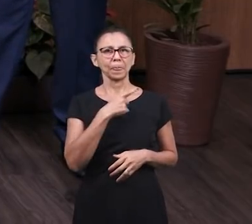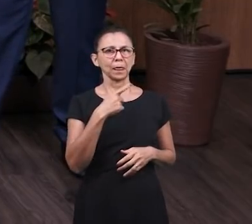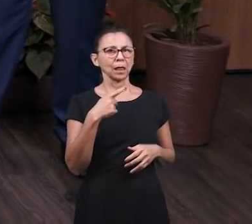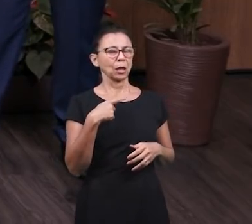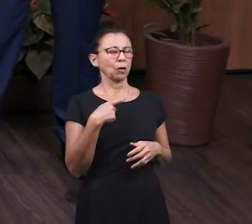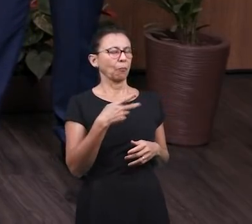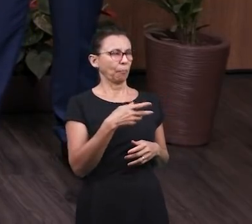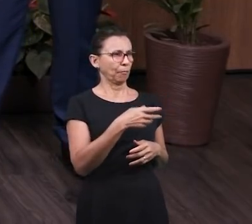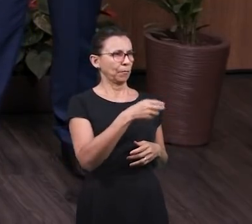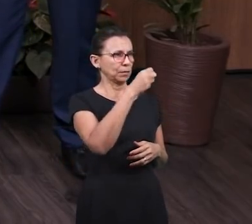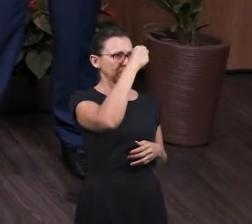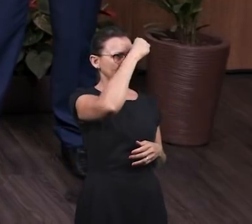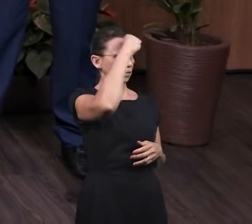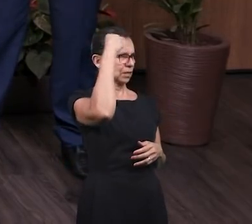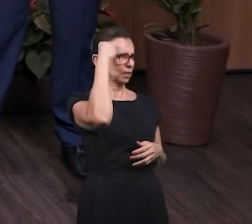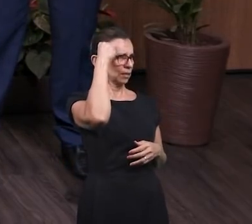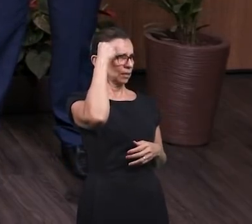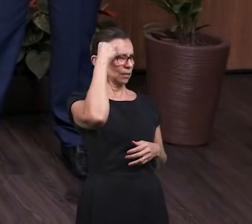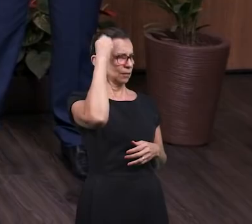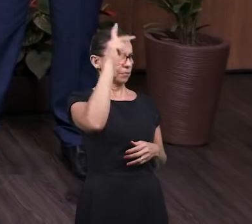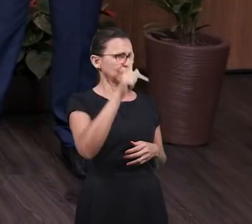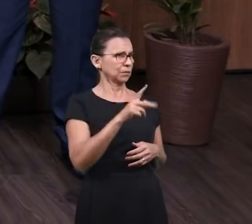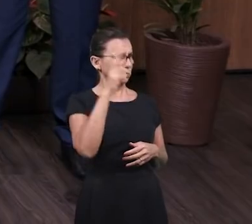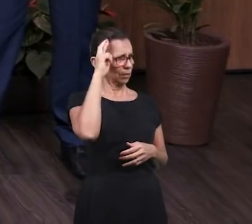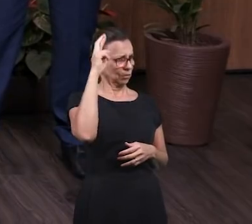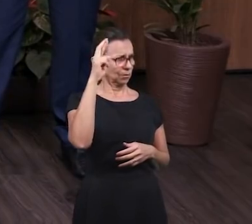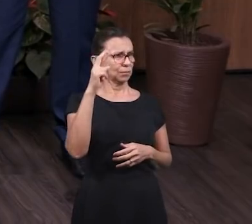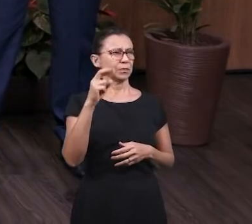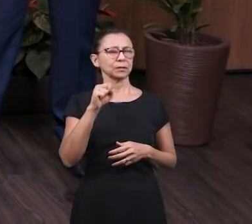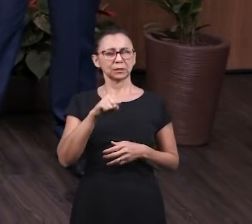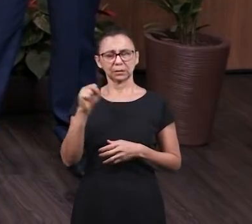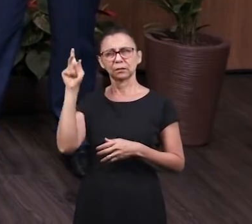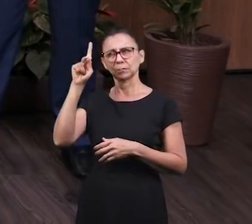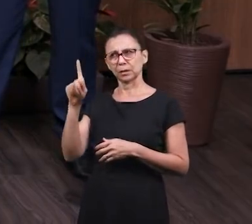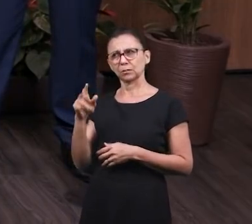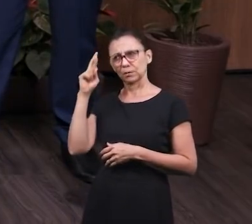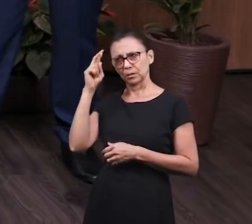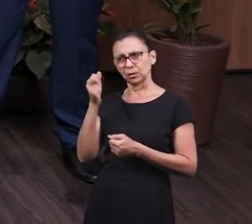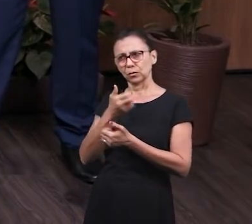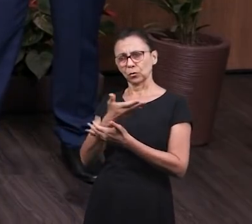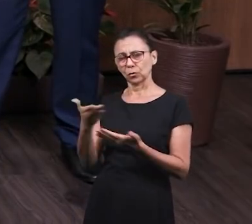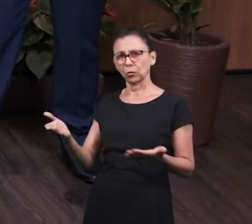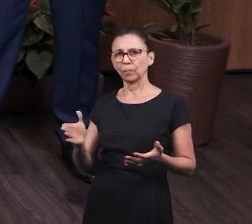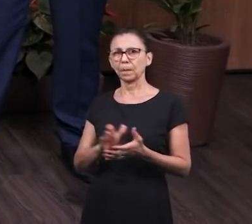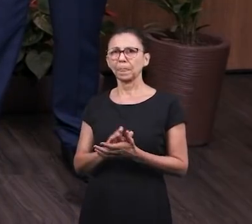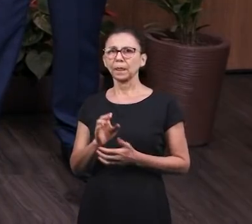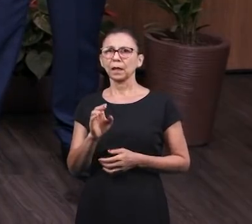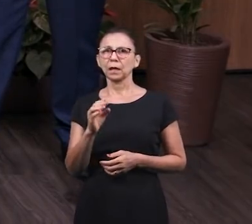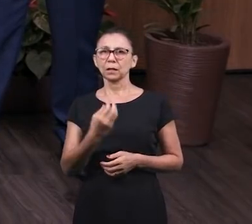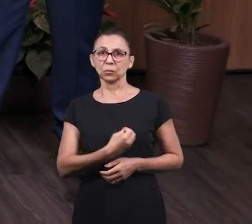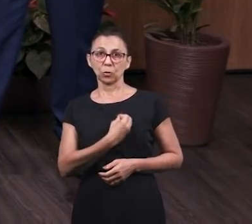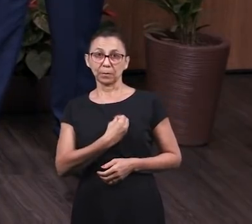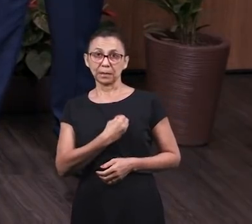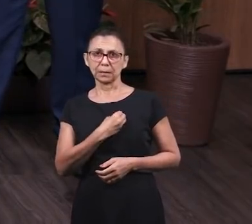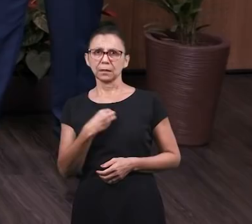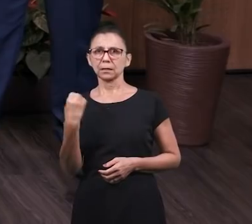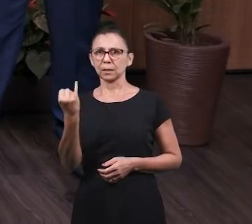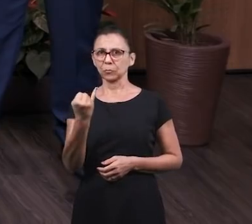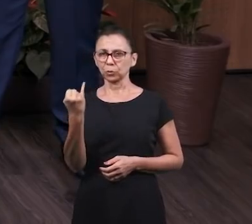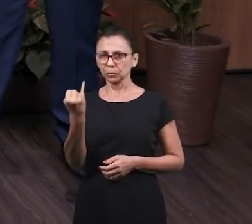paz do Senhor. A paz do Senhor a todos. Contarmos com sua audiência é sempre um grande